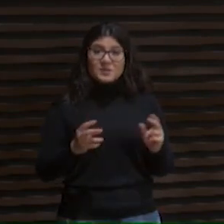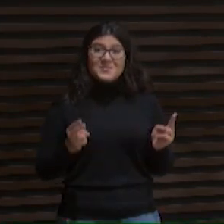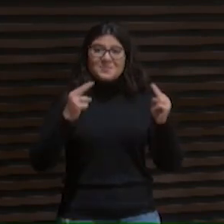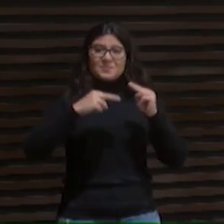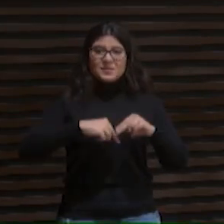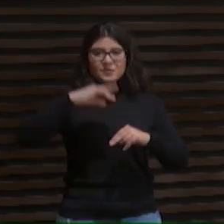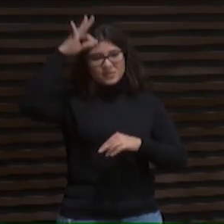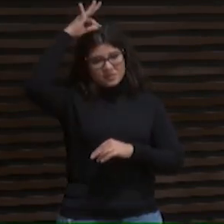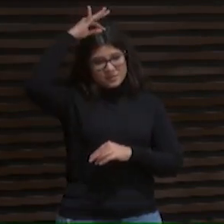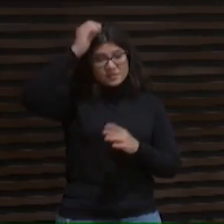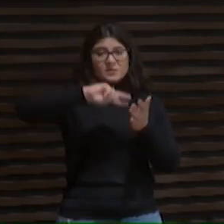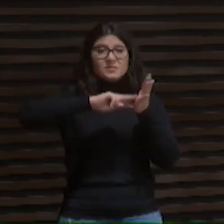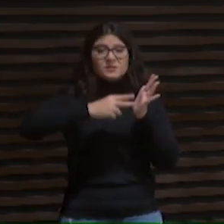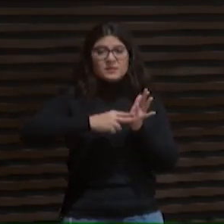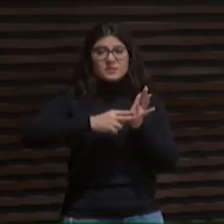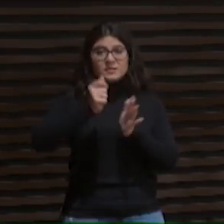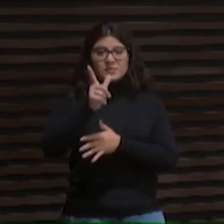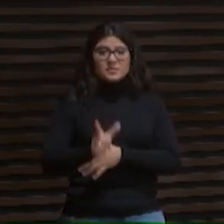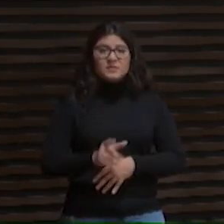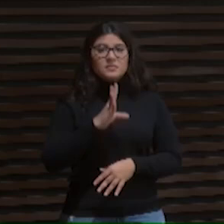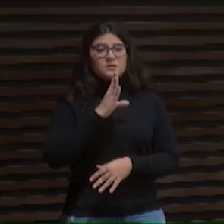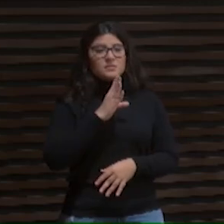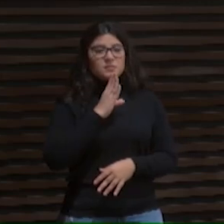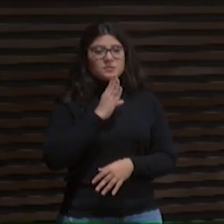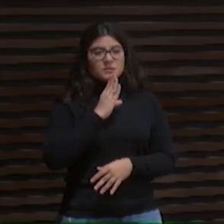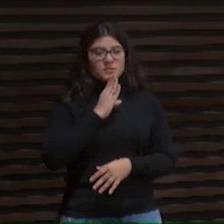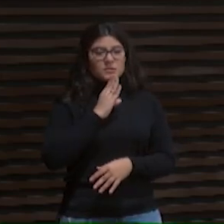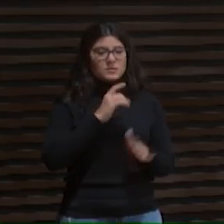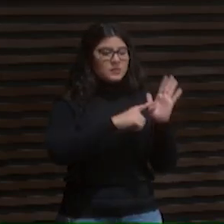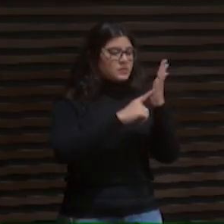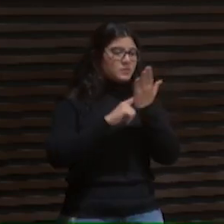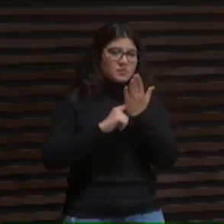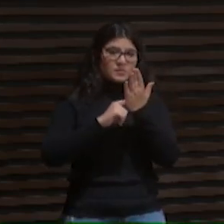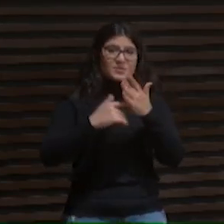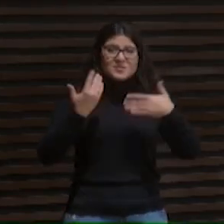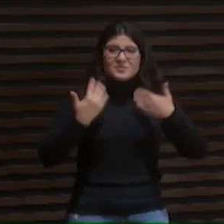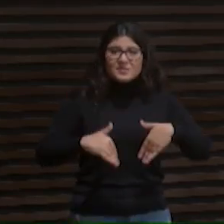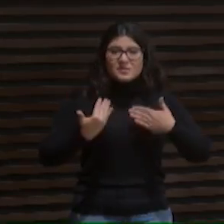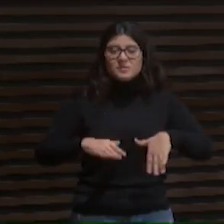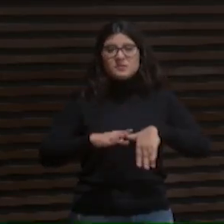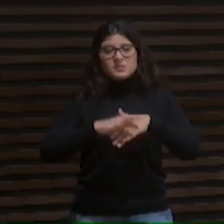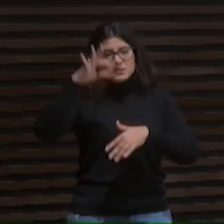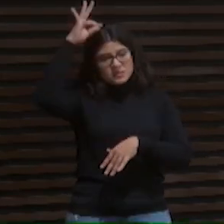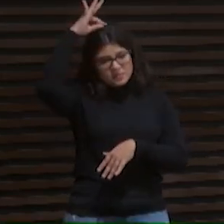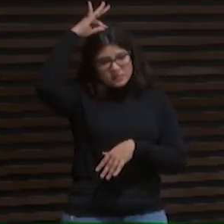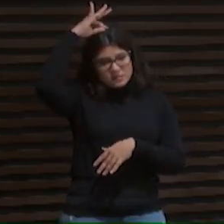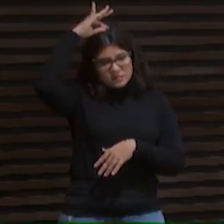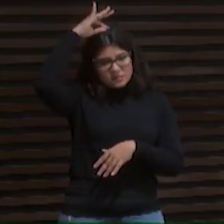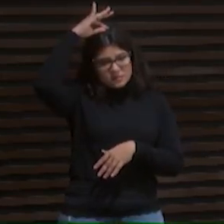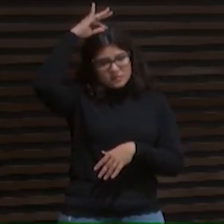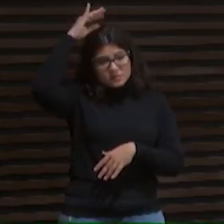isso? Aquele que reconhece quem é o grande em espírito. Aquele